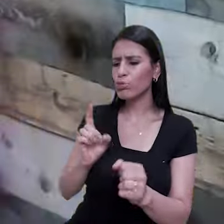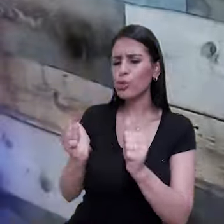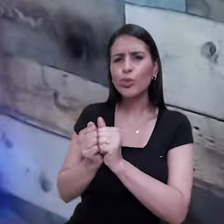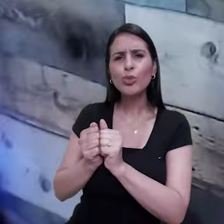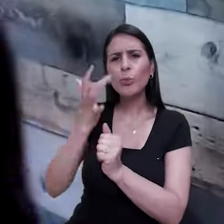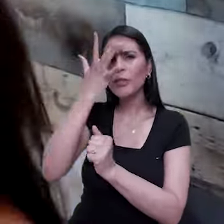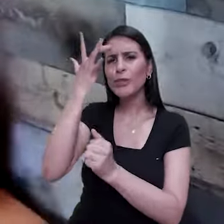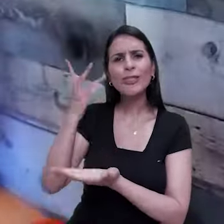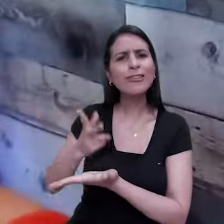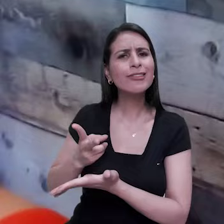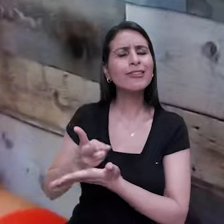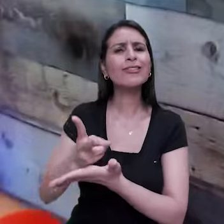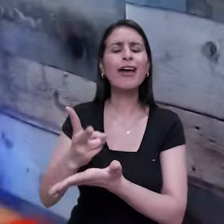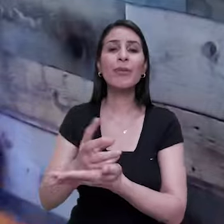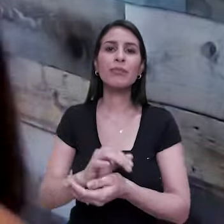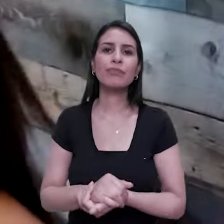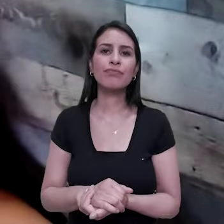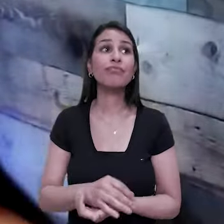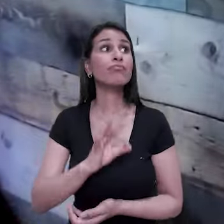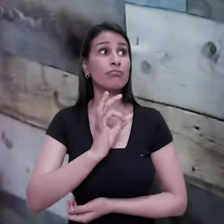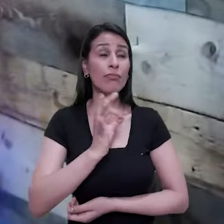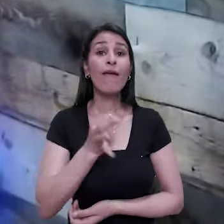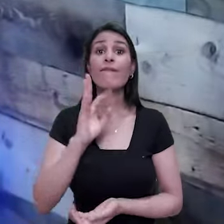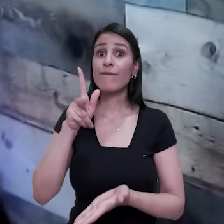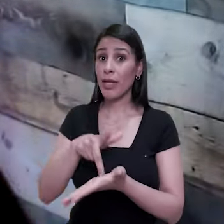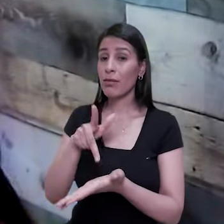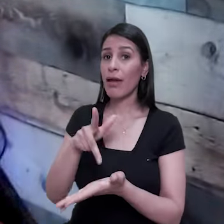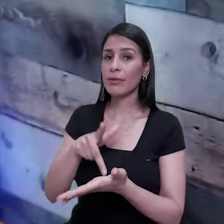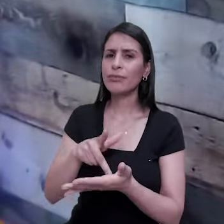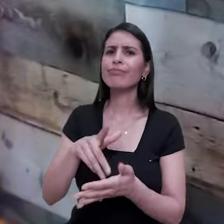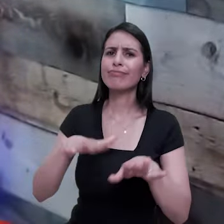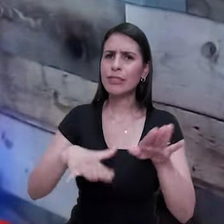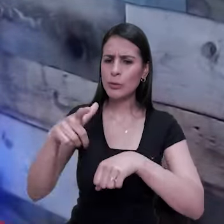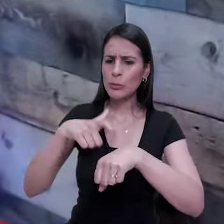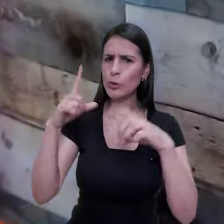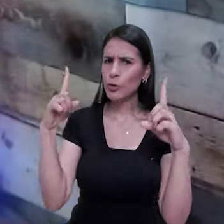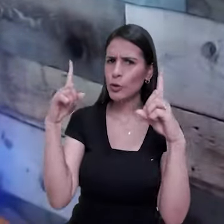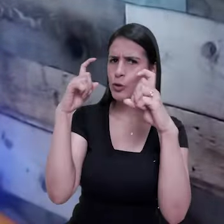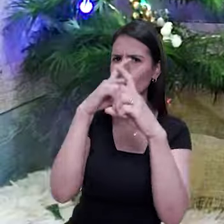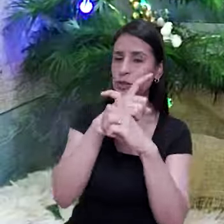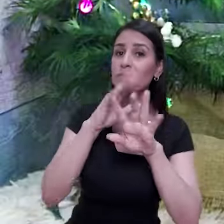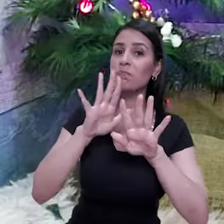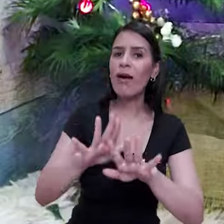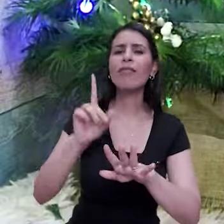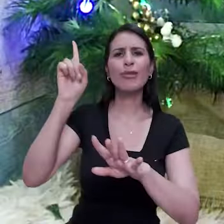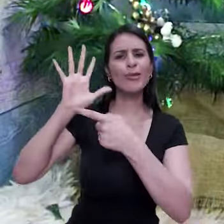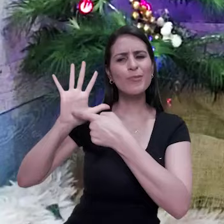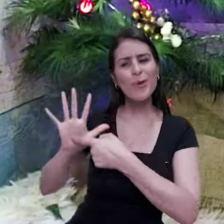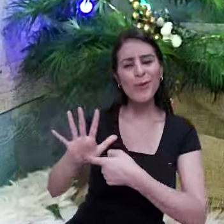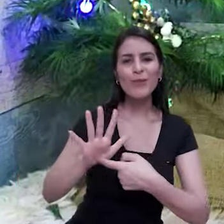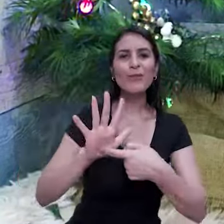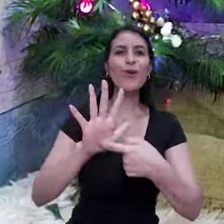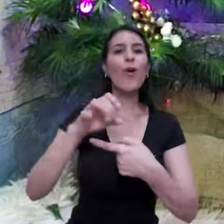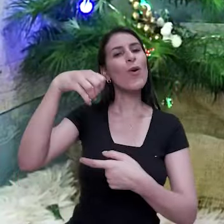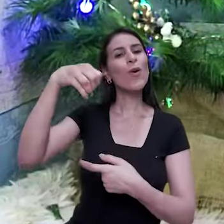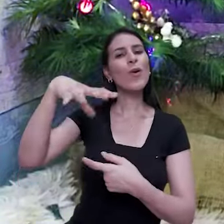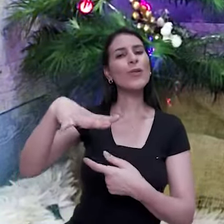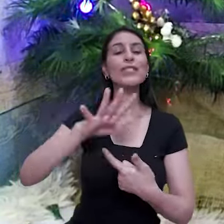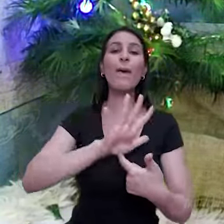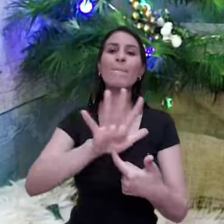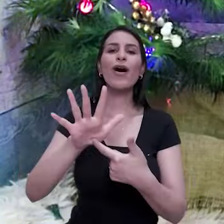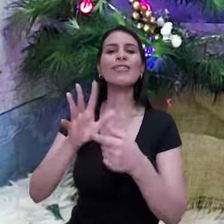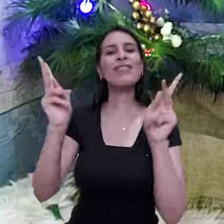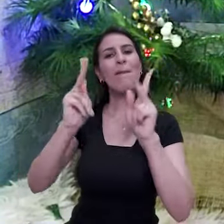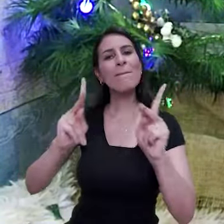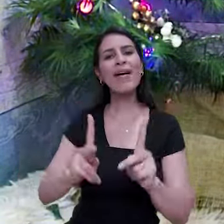pessoas. Mesmo em meio às dificuldades, Deus mostrou que havia uma grande luz, sinal de paz e